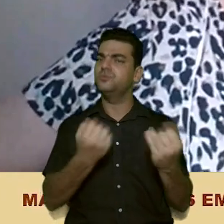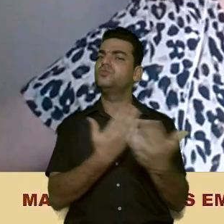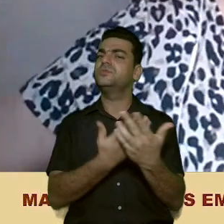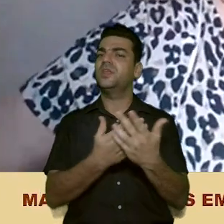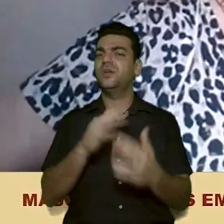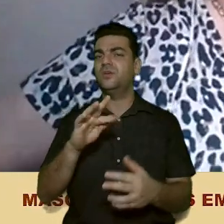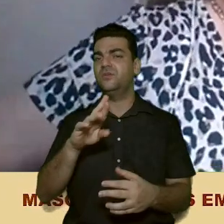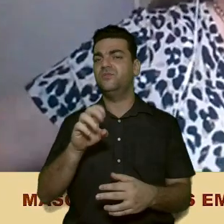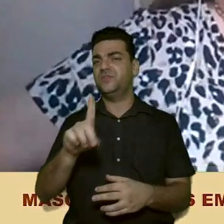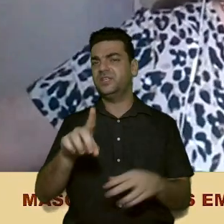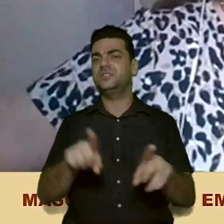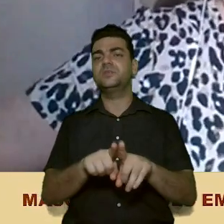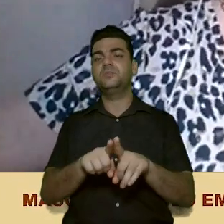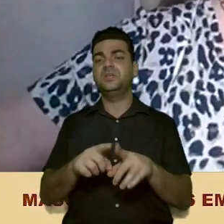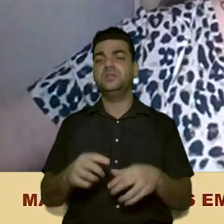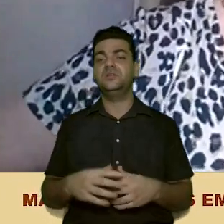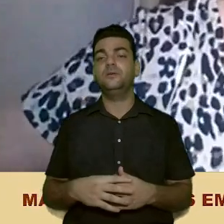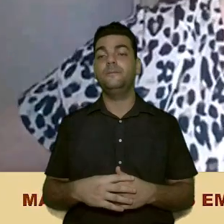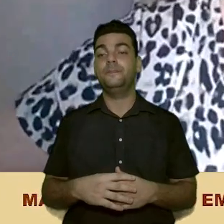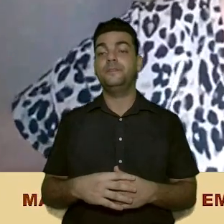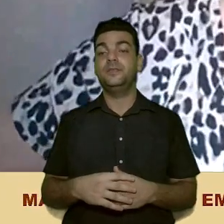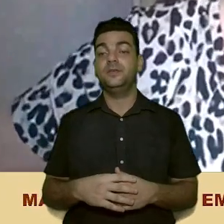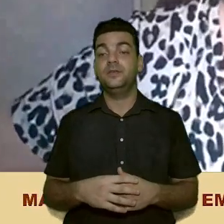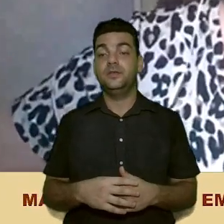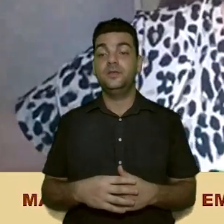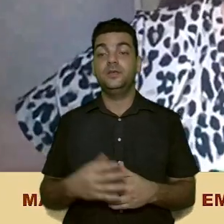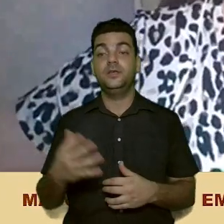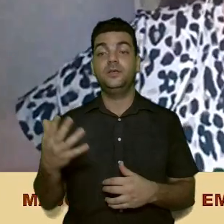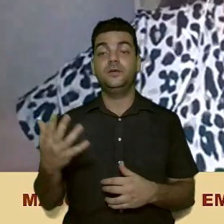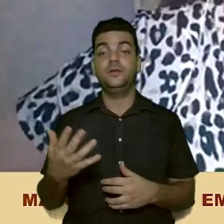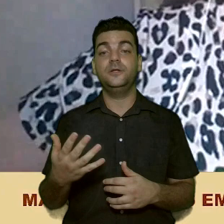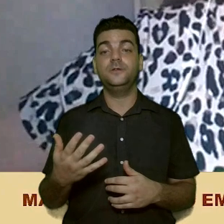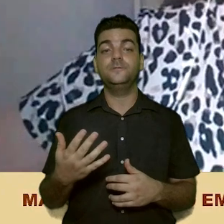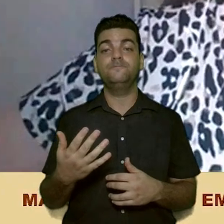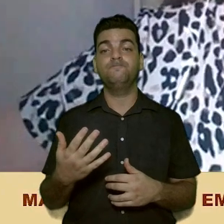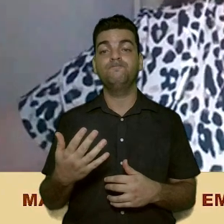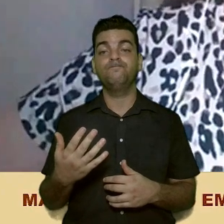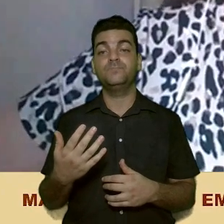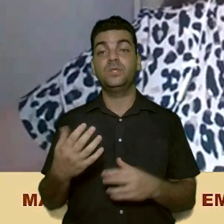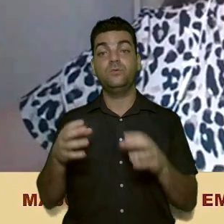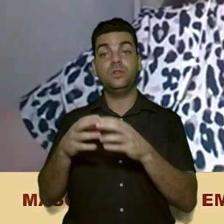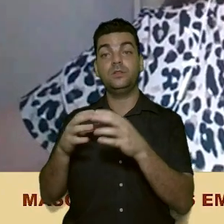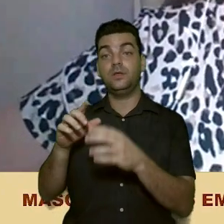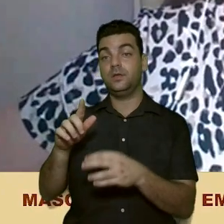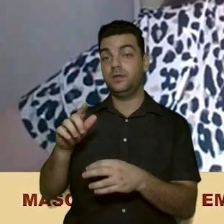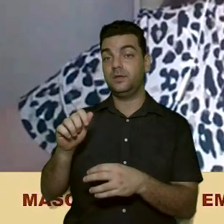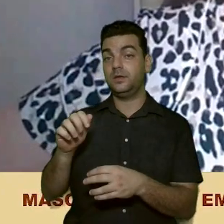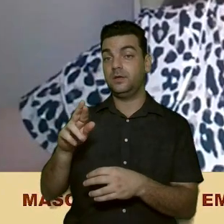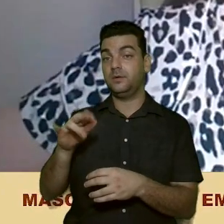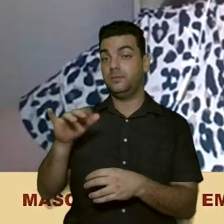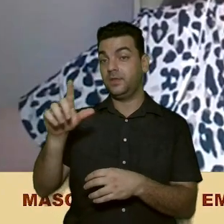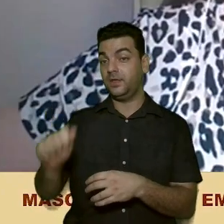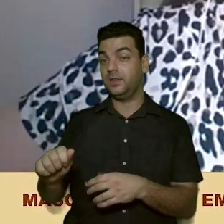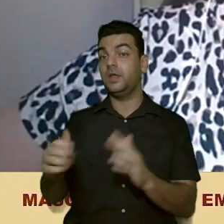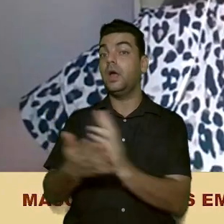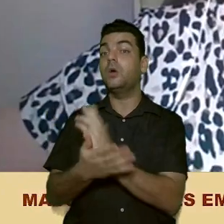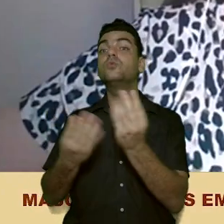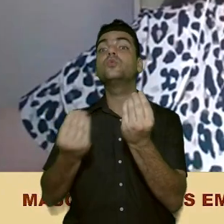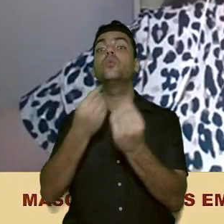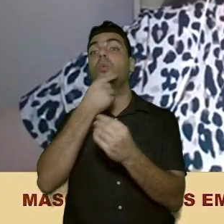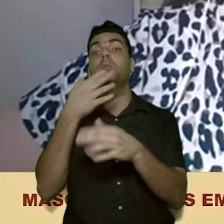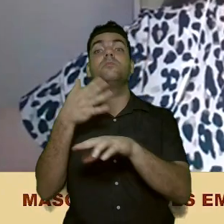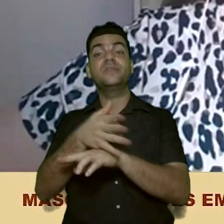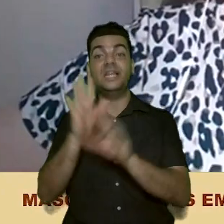Fred Matos e tudo. E a gente vê como no gabinete da Gabriela Mansur, os homens que participam, né, que